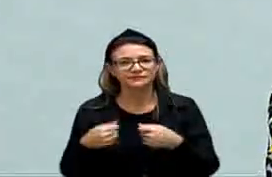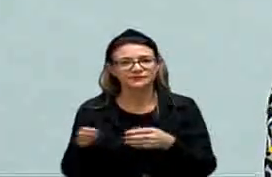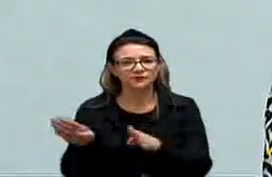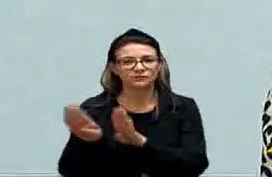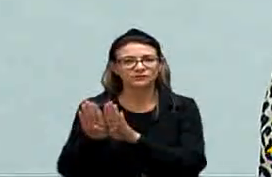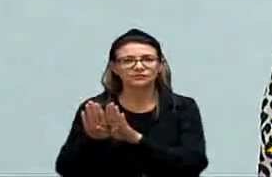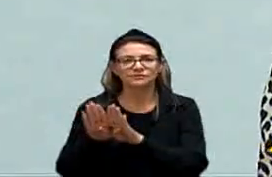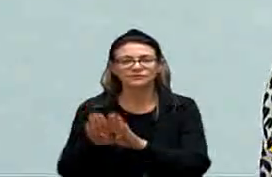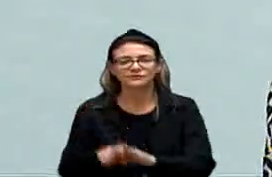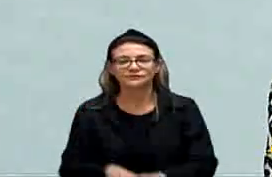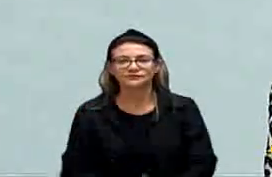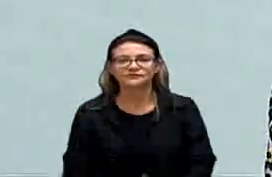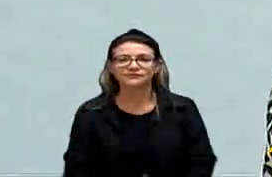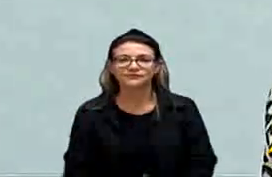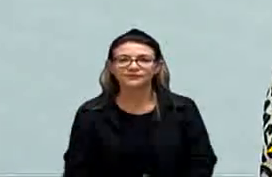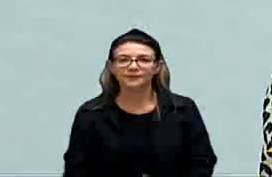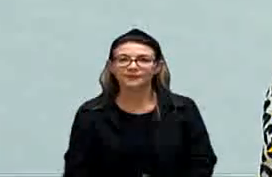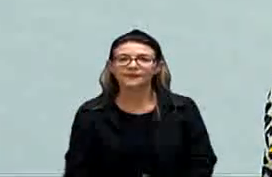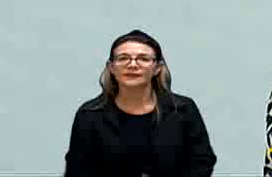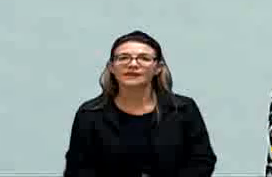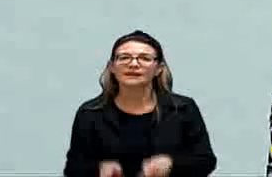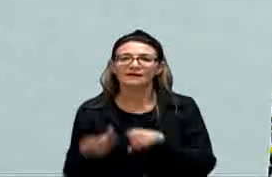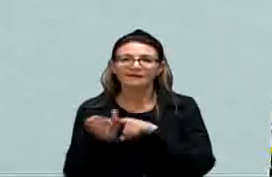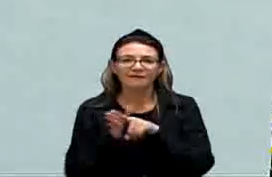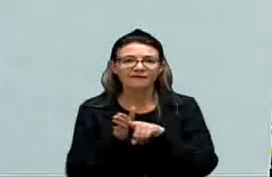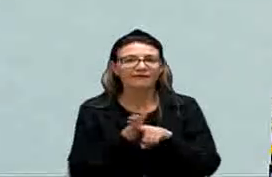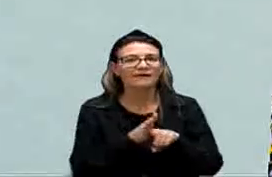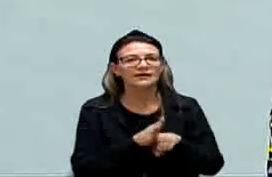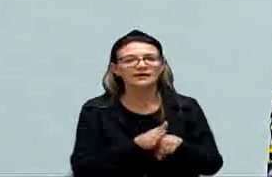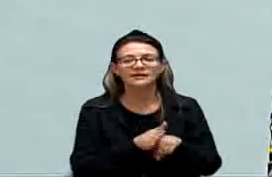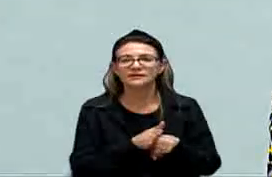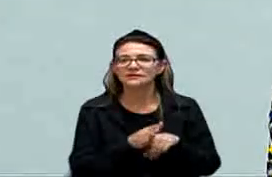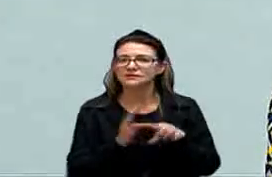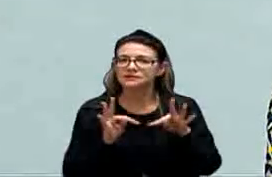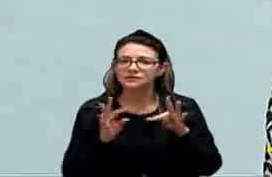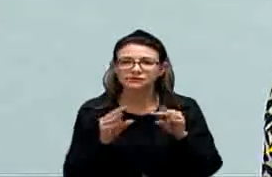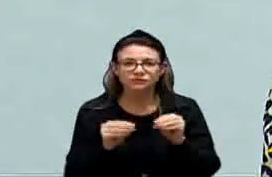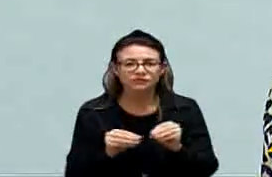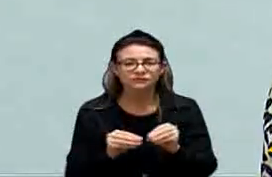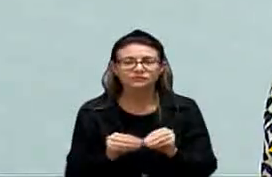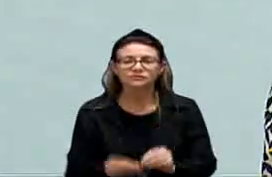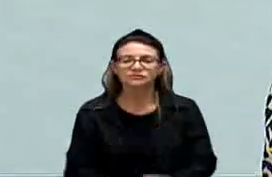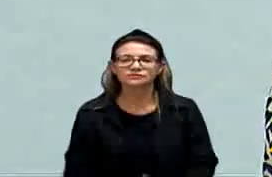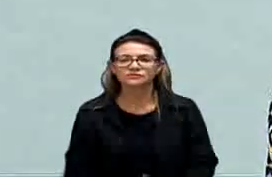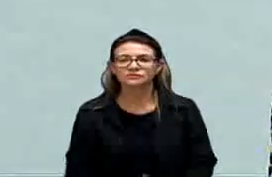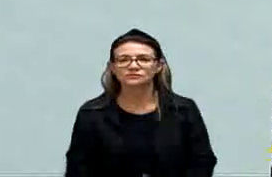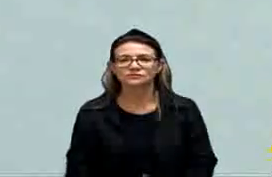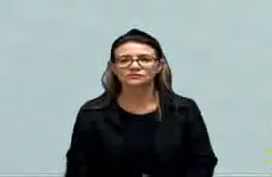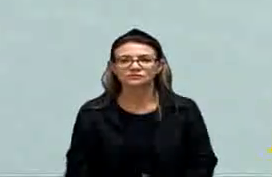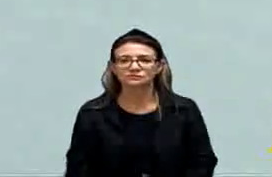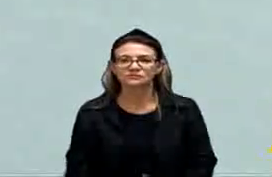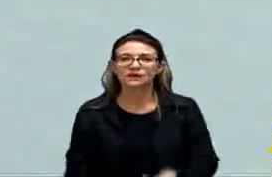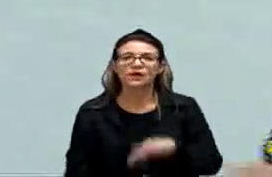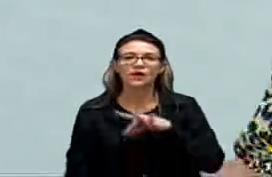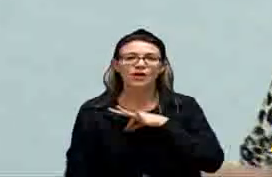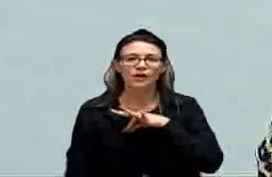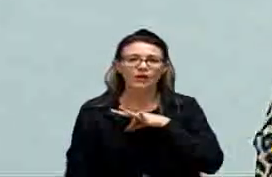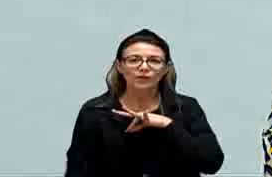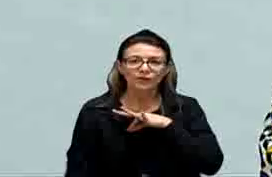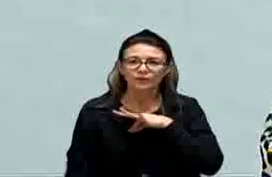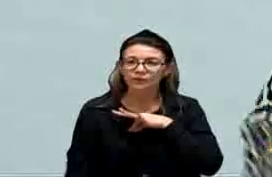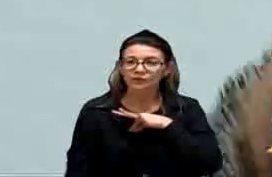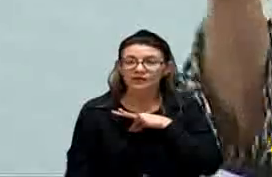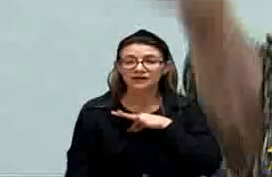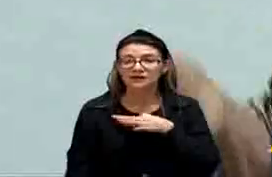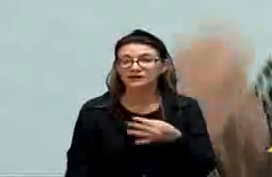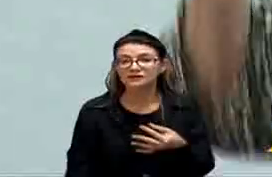para o trânsito fiscalização das empresas que fazem isso as oficinas polícia militar e guarda municipal não